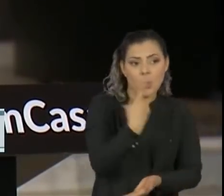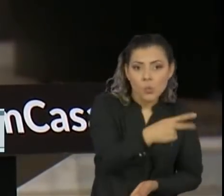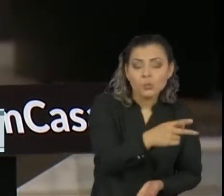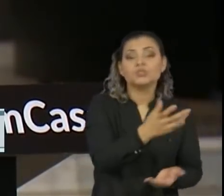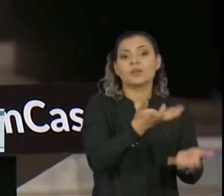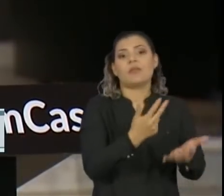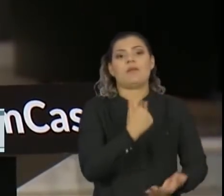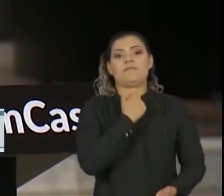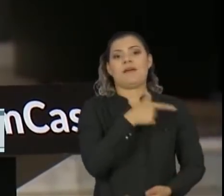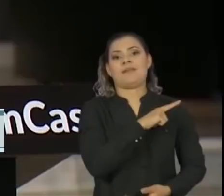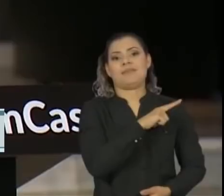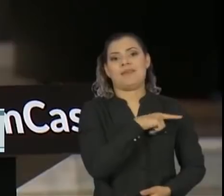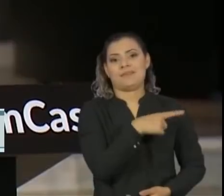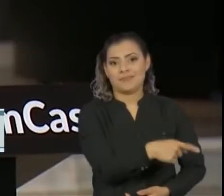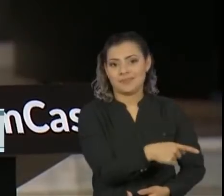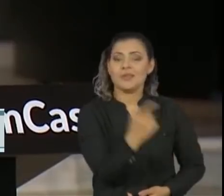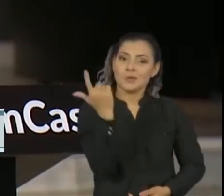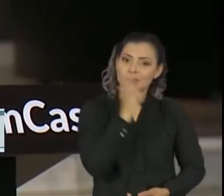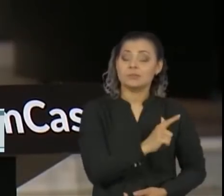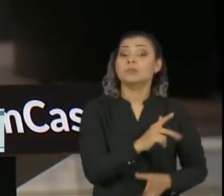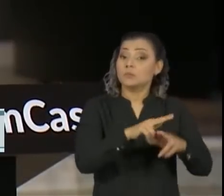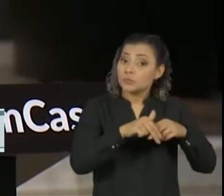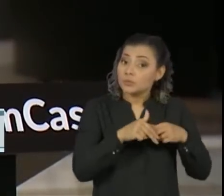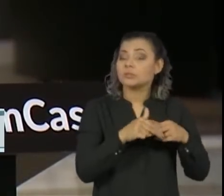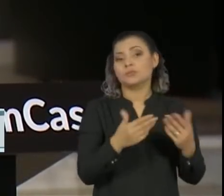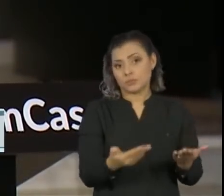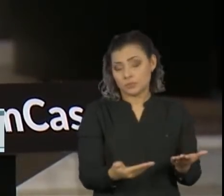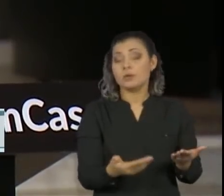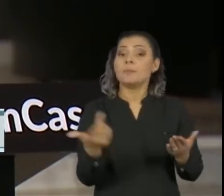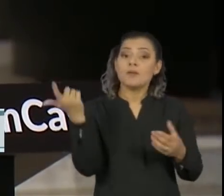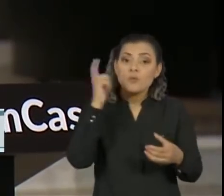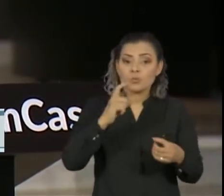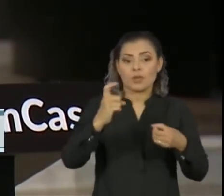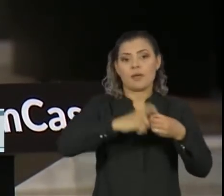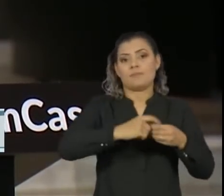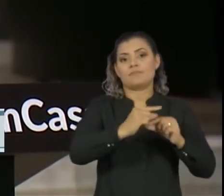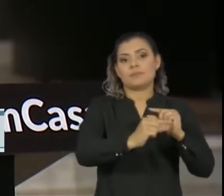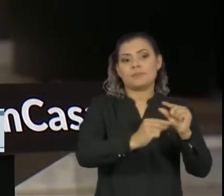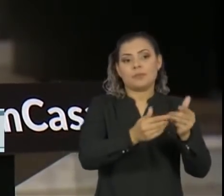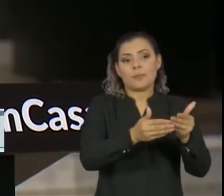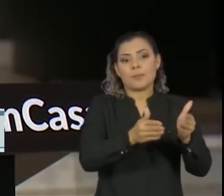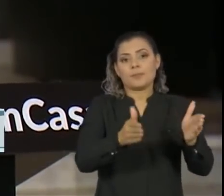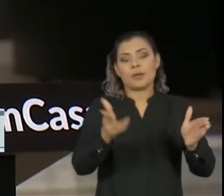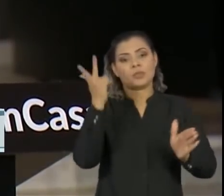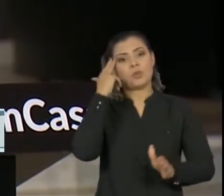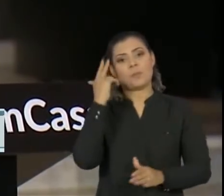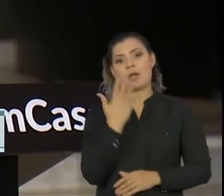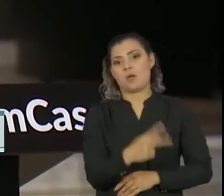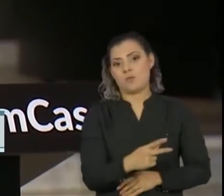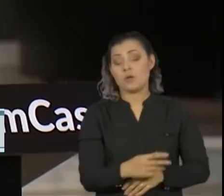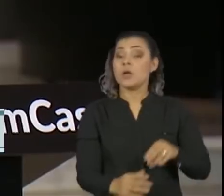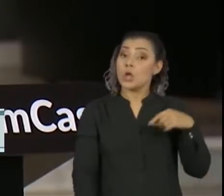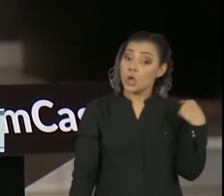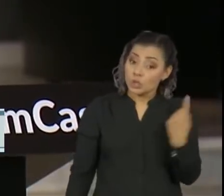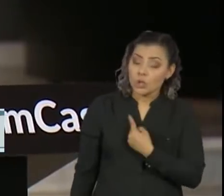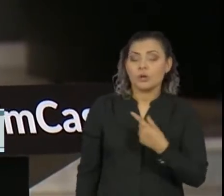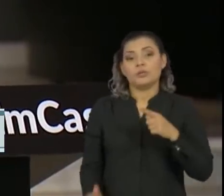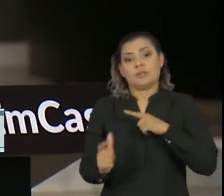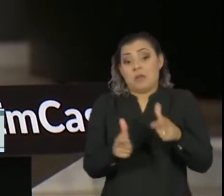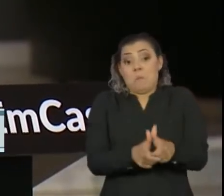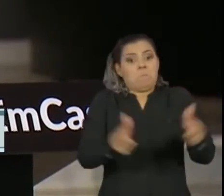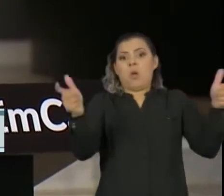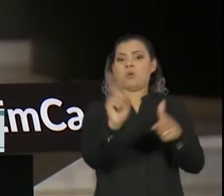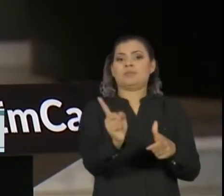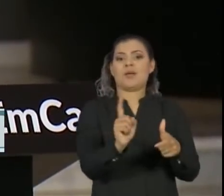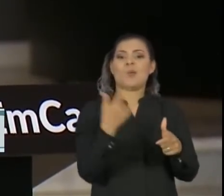para para as medidas voltarem à normalidade. Nós tivemos uma intensidade menor,